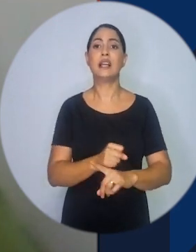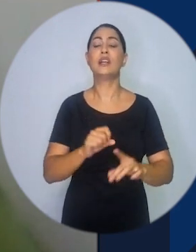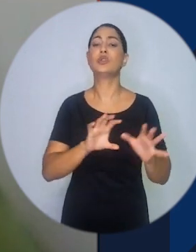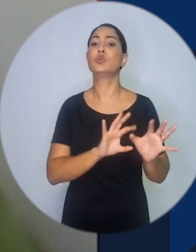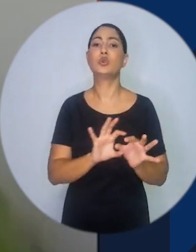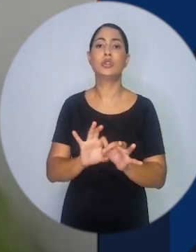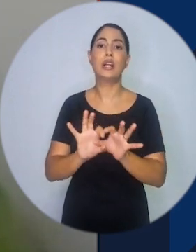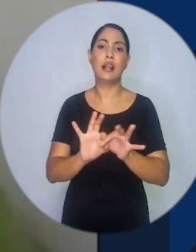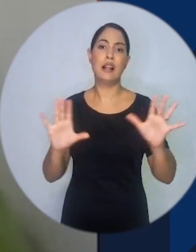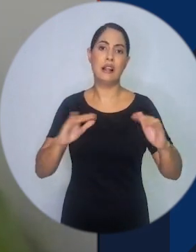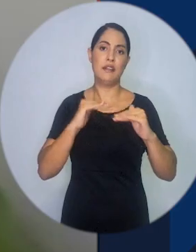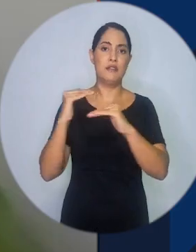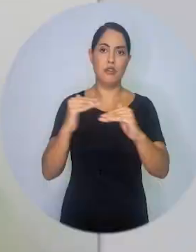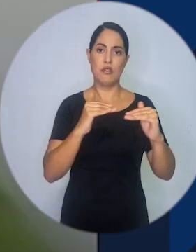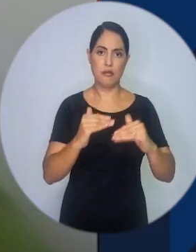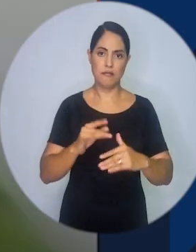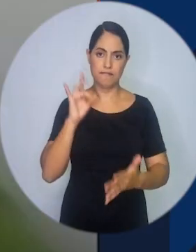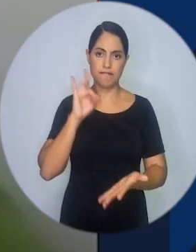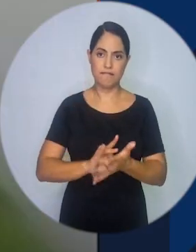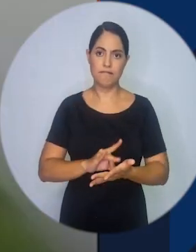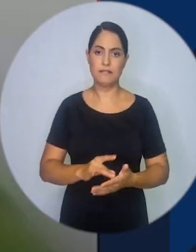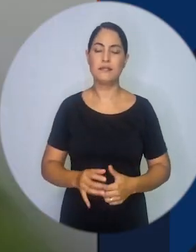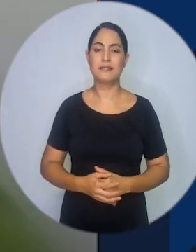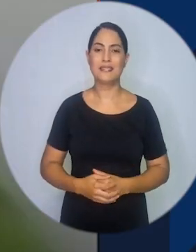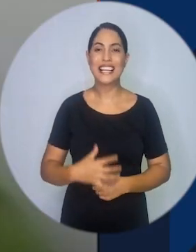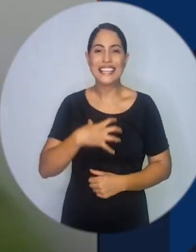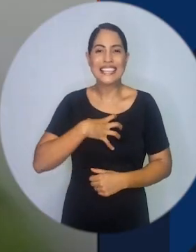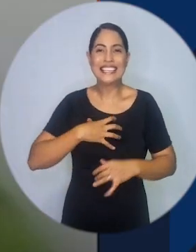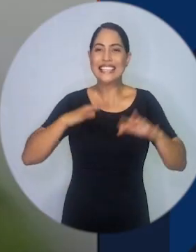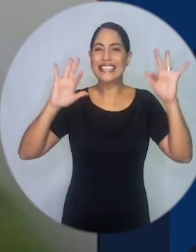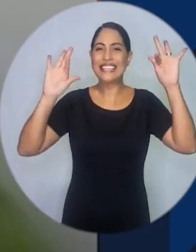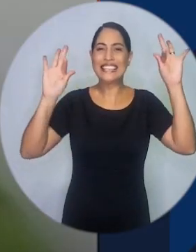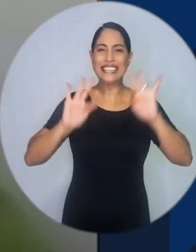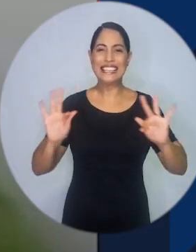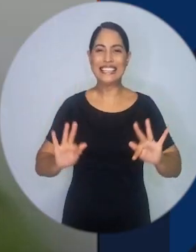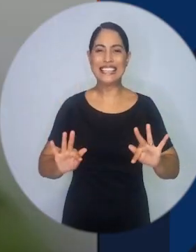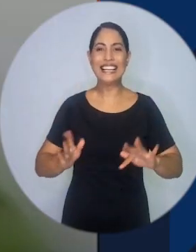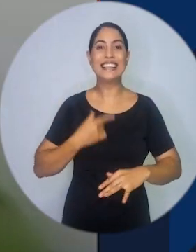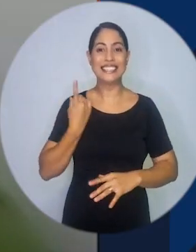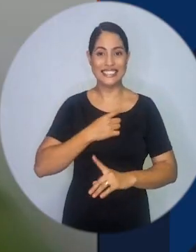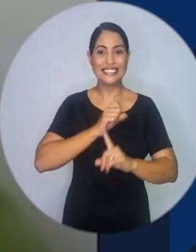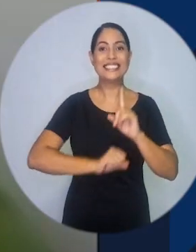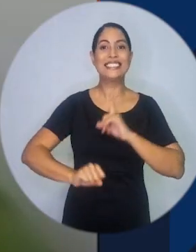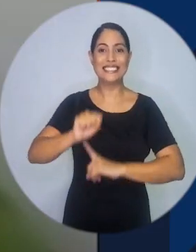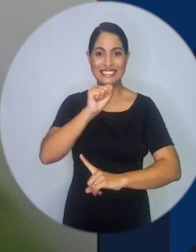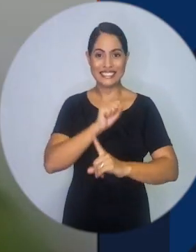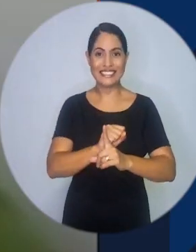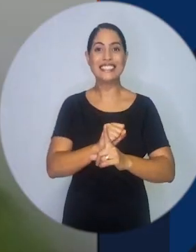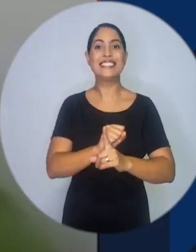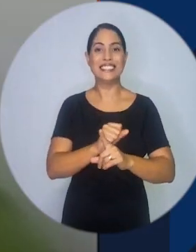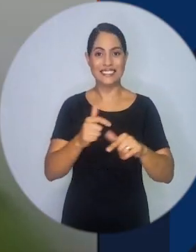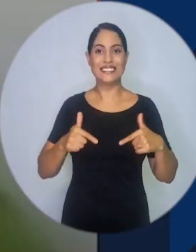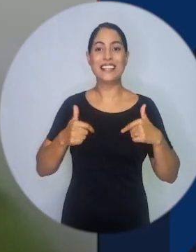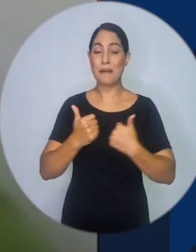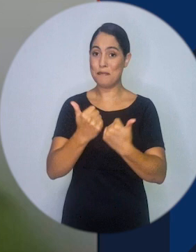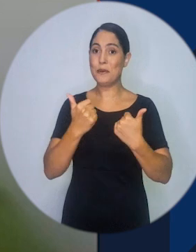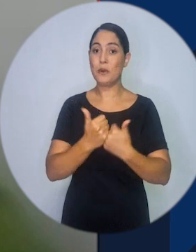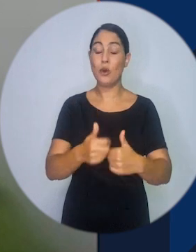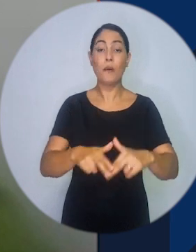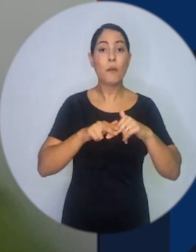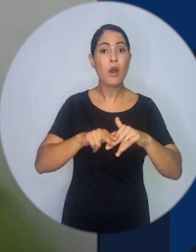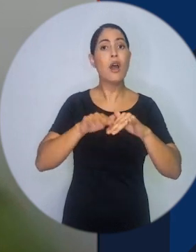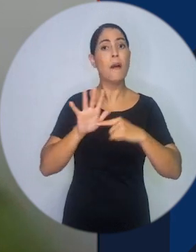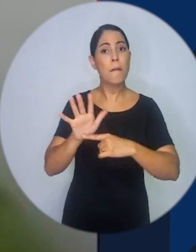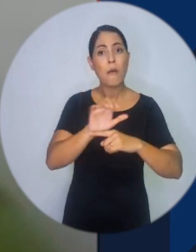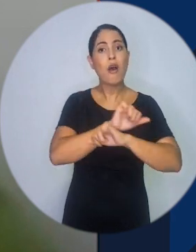cada vez mais livre e igual. Eu fico muito feliz que a gente tenha esse respaldo da sociedade, porque demonstra que